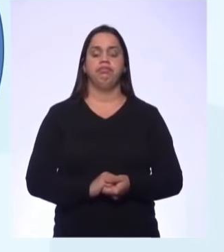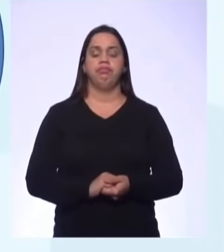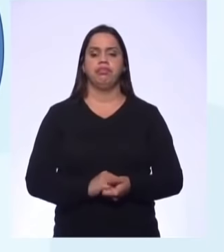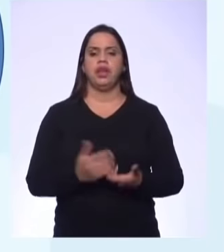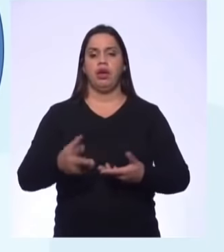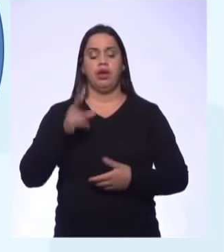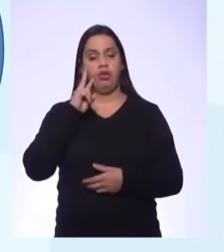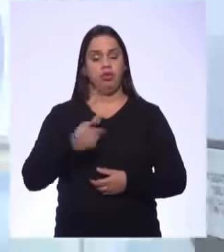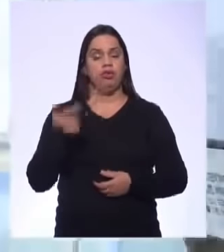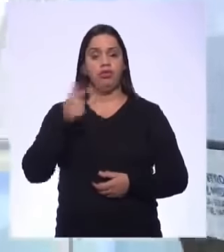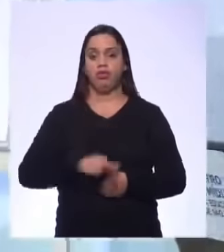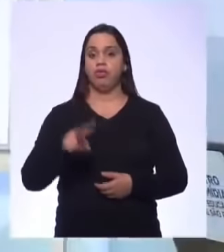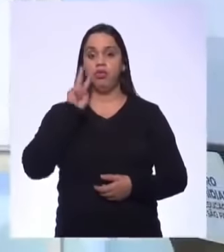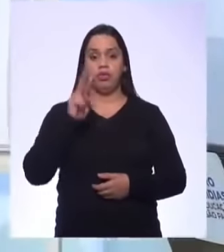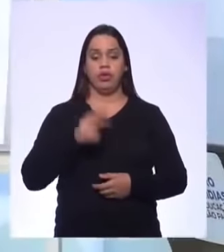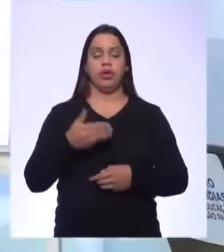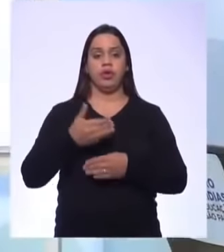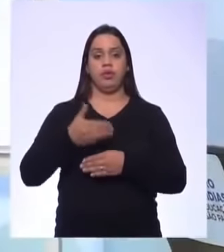no PPT para vocês.